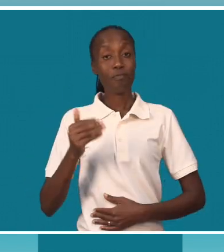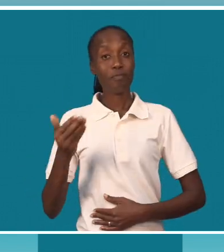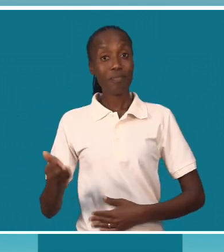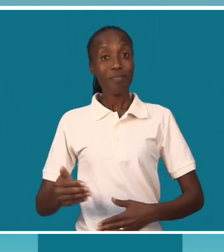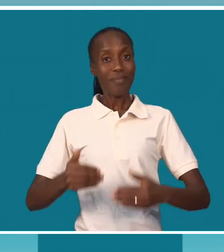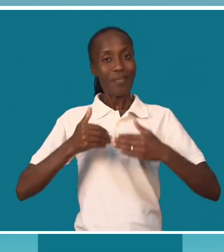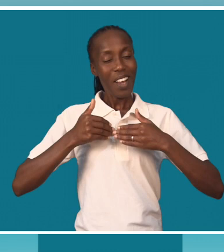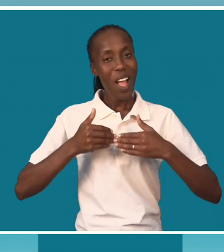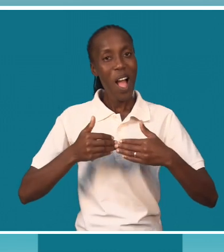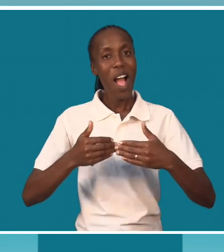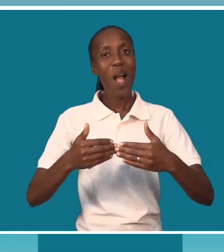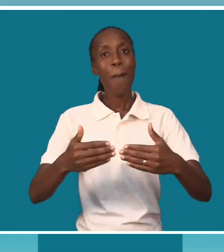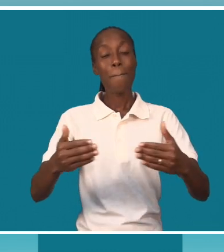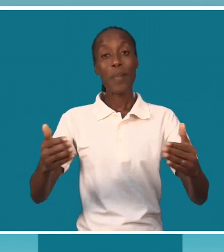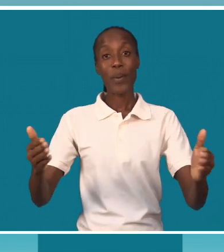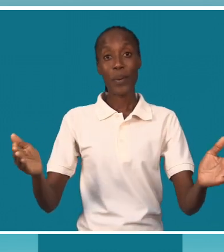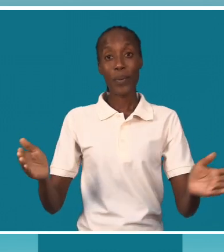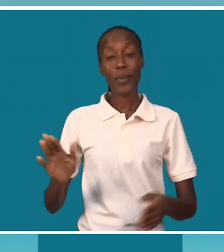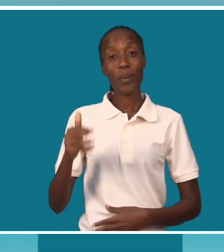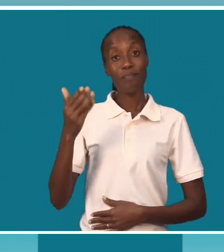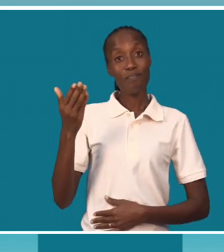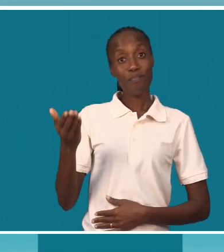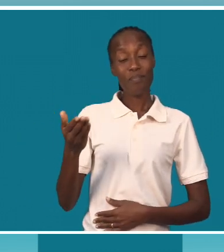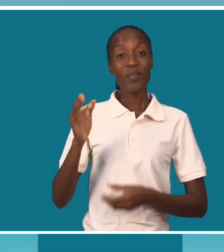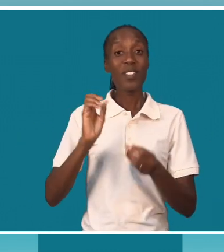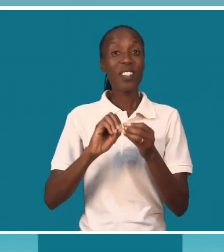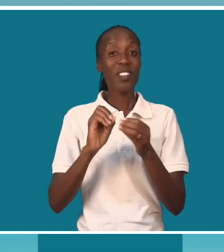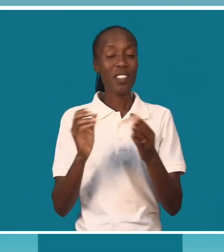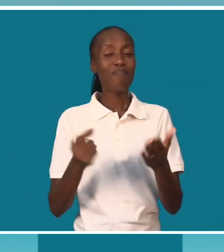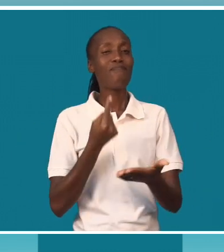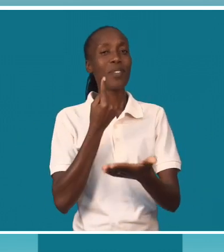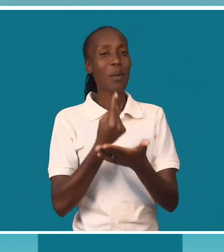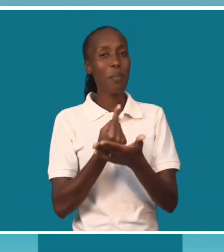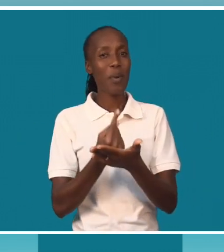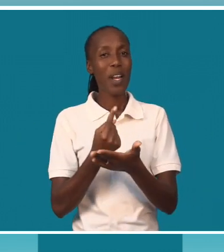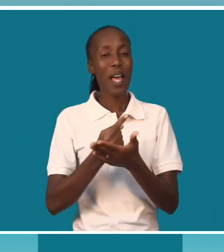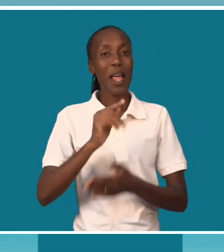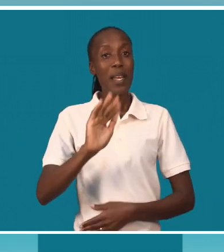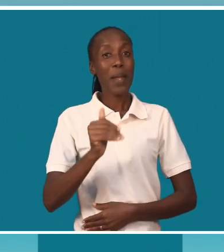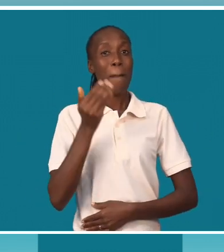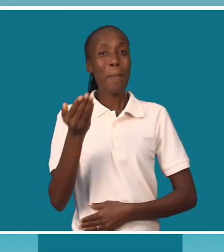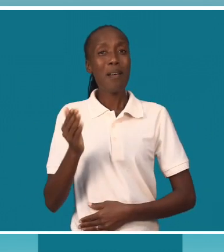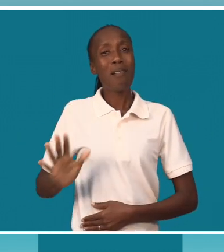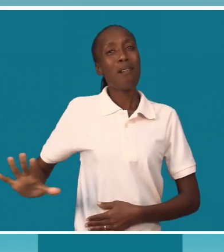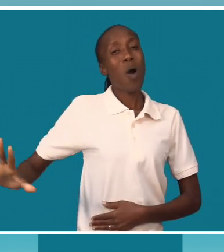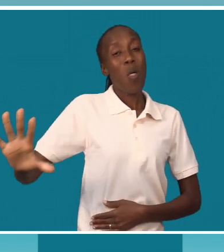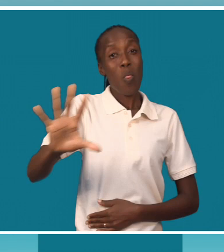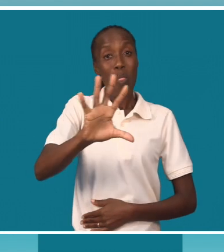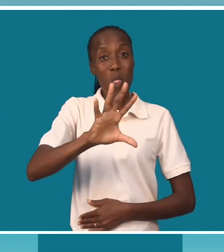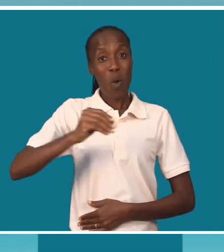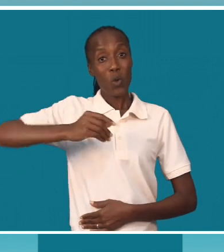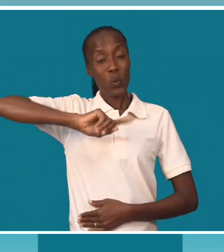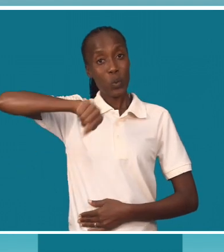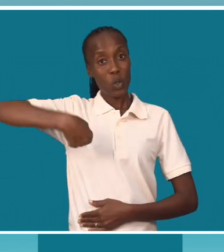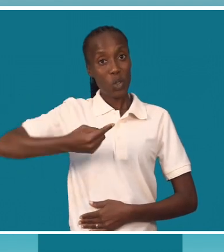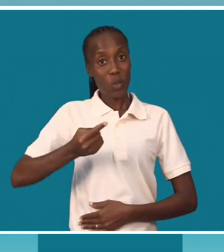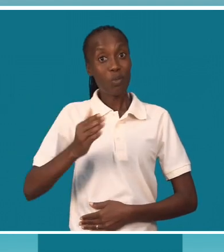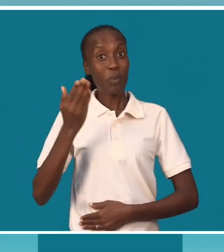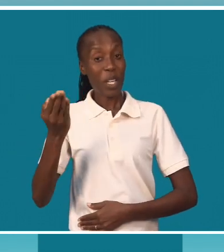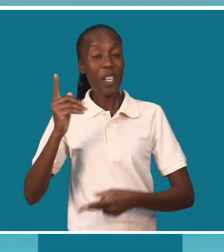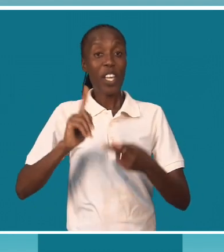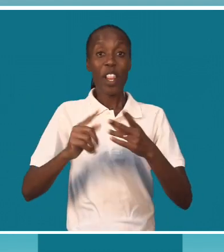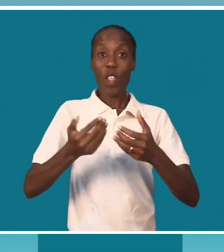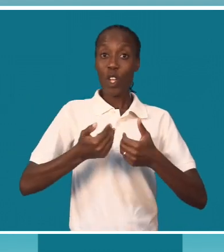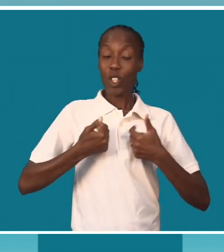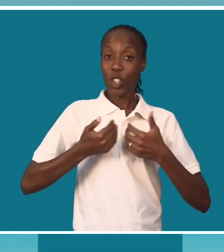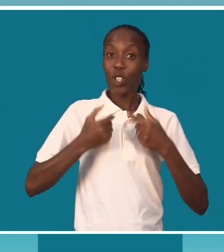Acolher a presente cerimônia, que se reveste de grande importância para todos nós, e em particular para a juventude